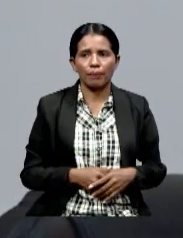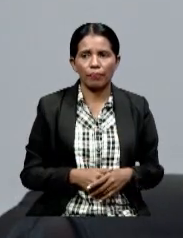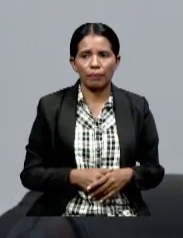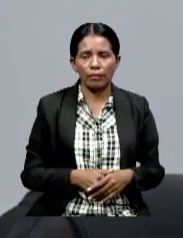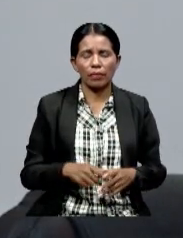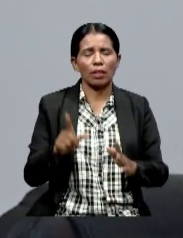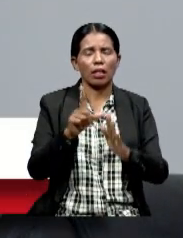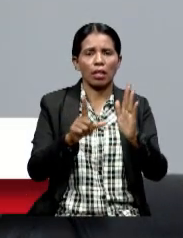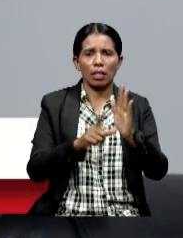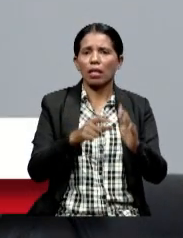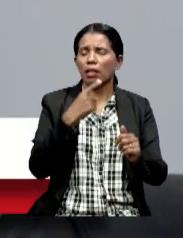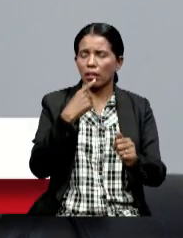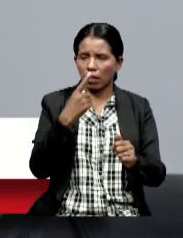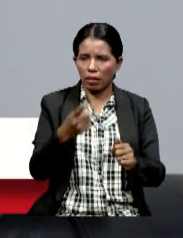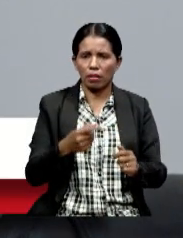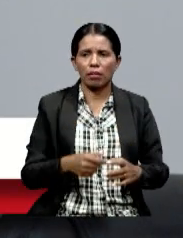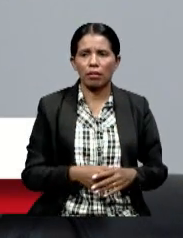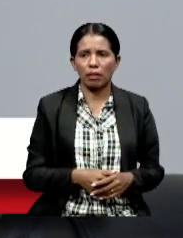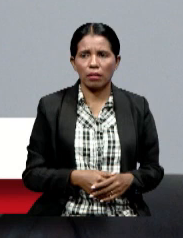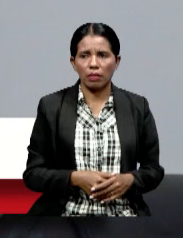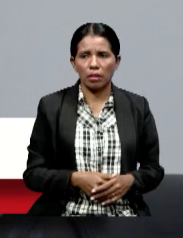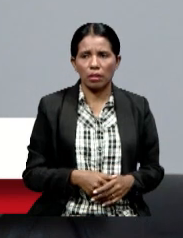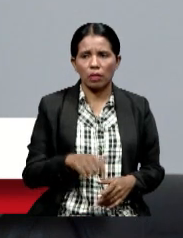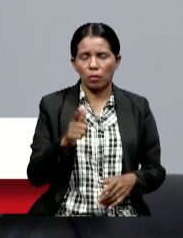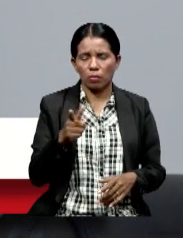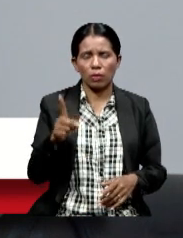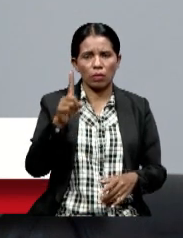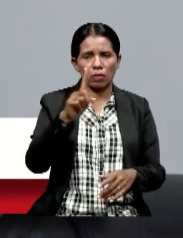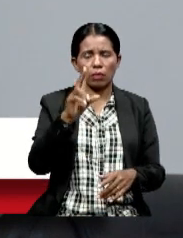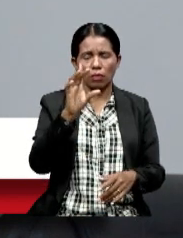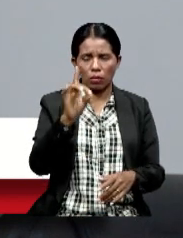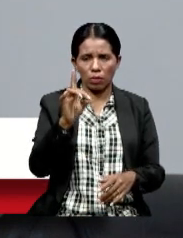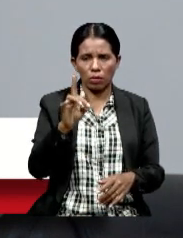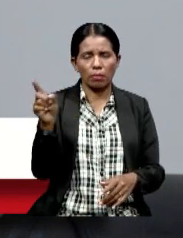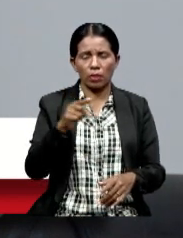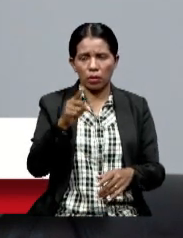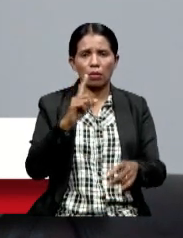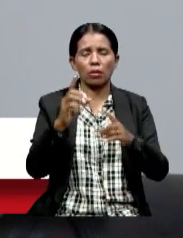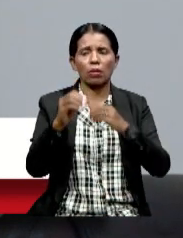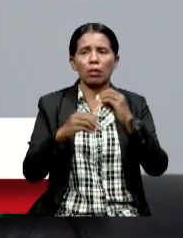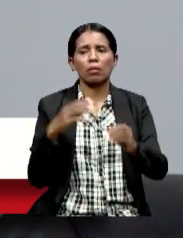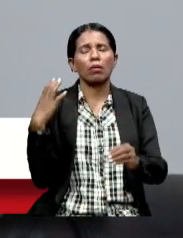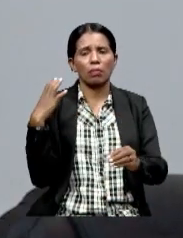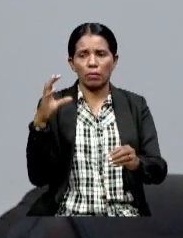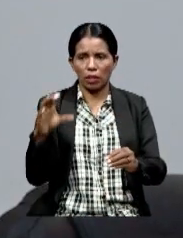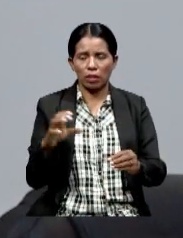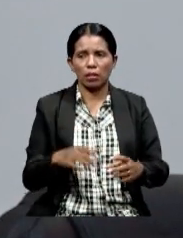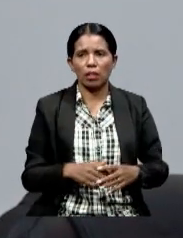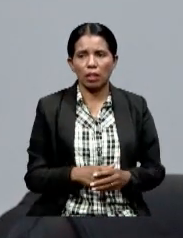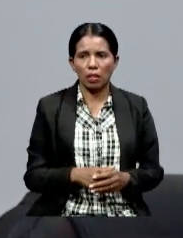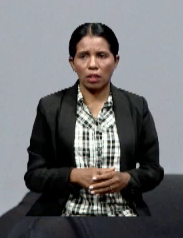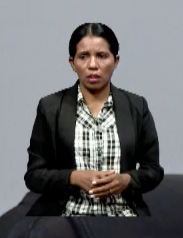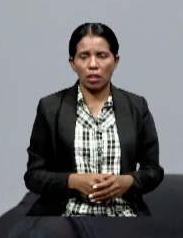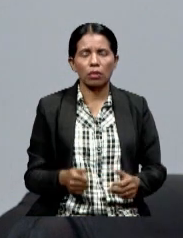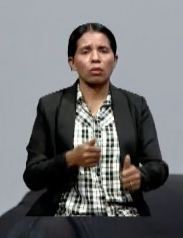definiu de uma forma genérica, artigo 28, por exemplo, que lei com a competência, atu aplica